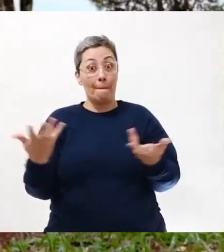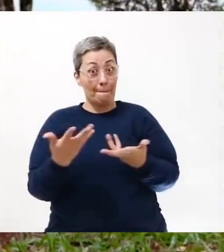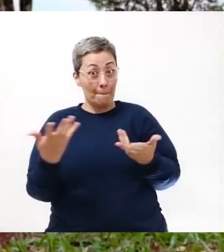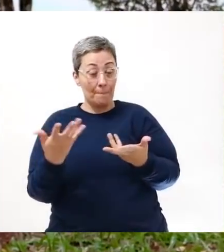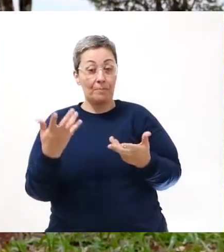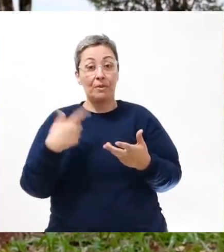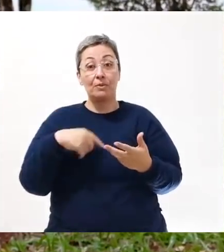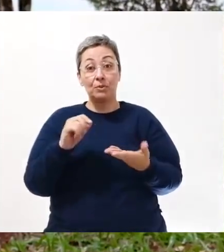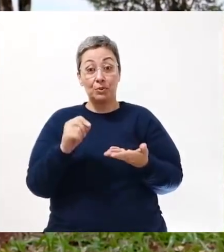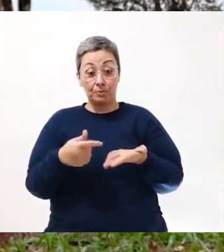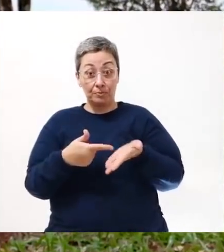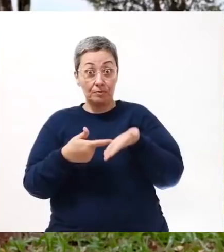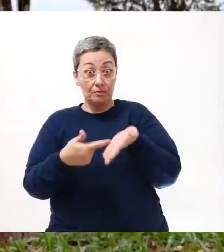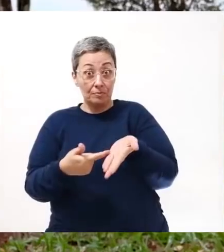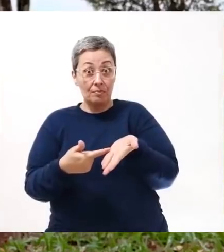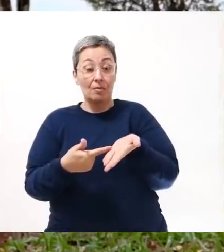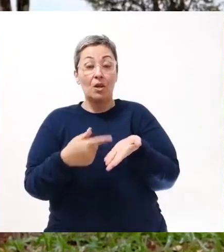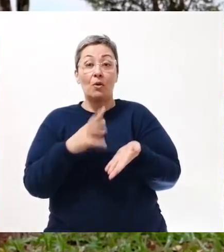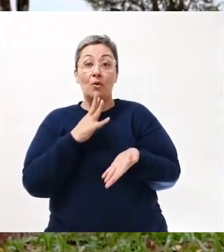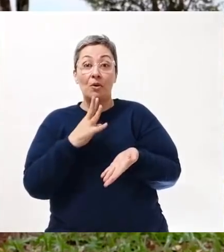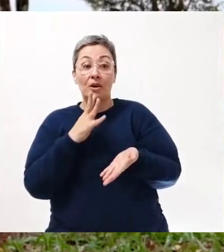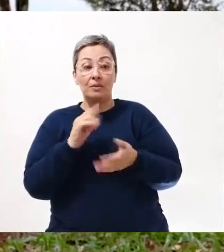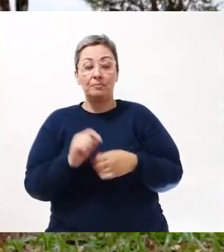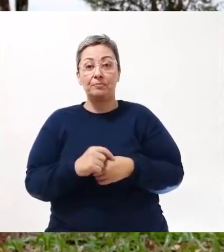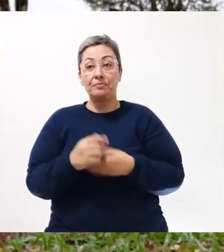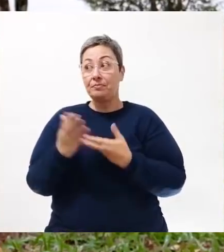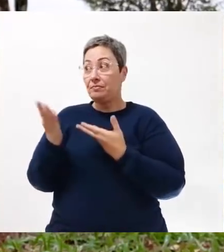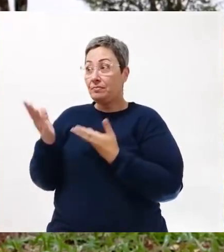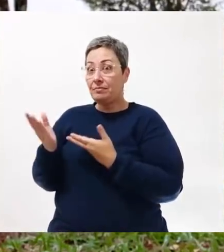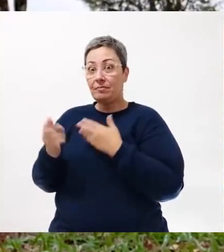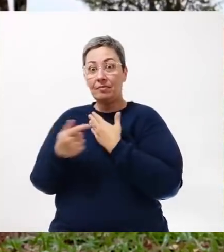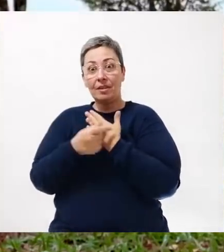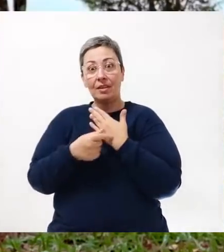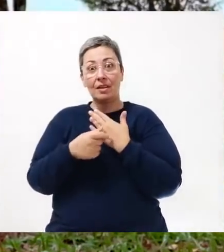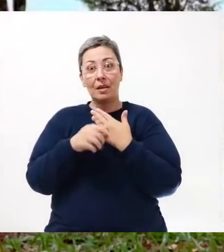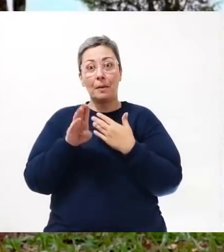literatura. E hoje eu trago para vocês conhecerem